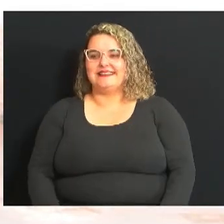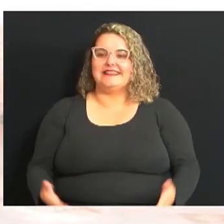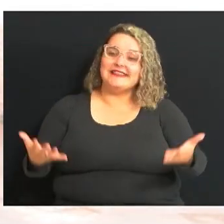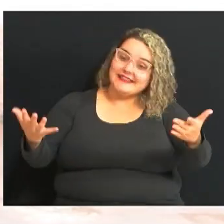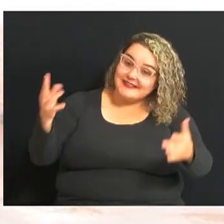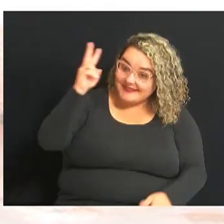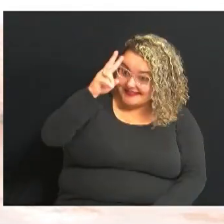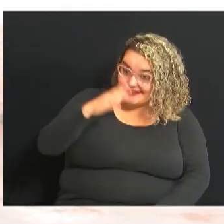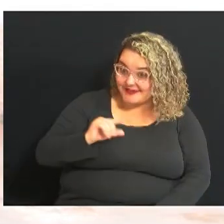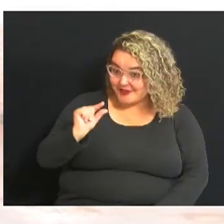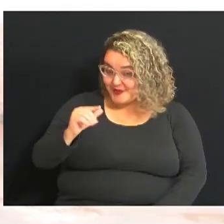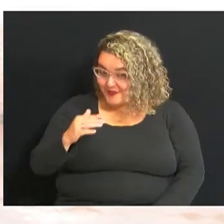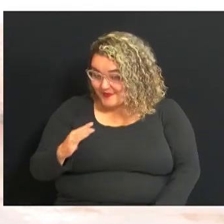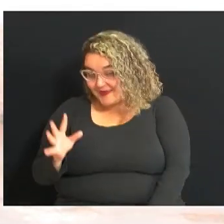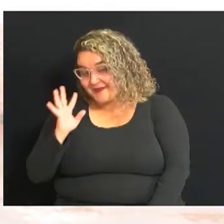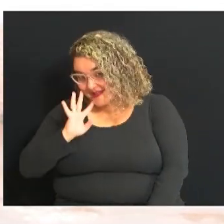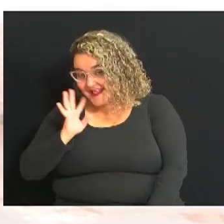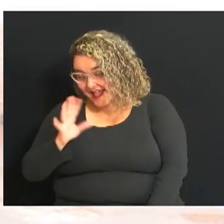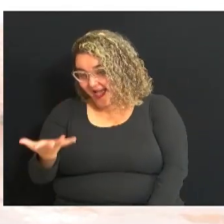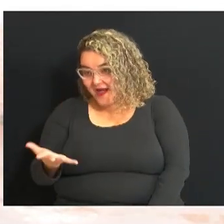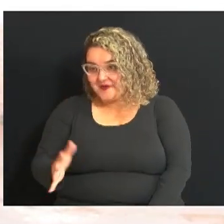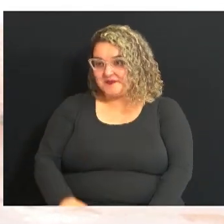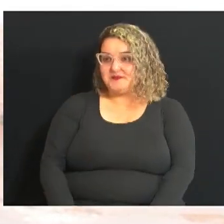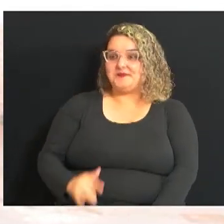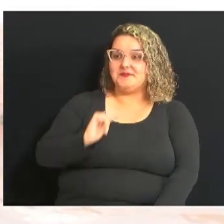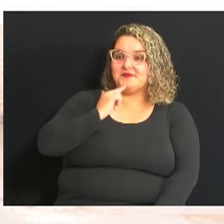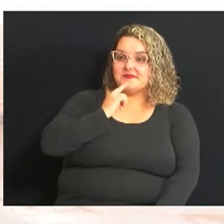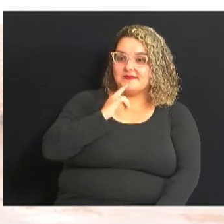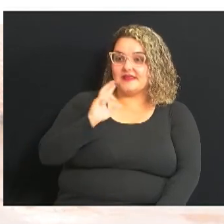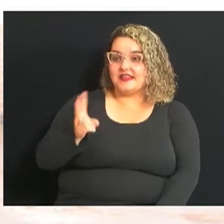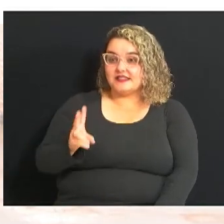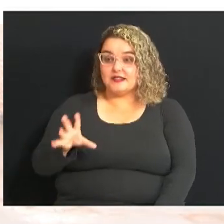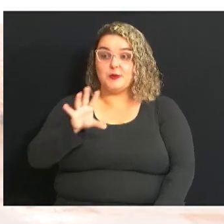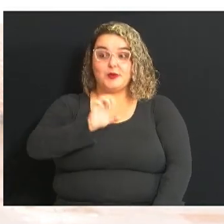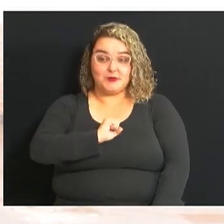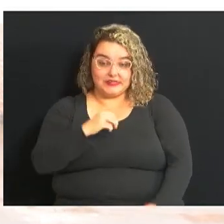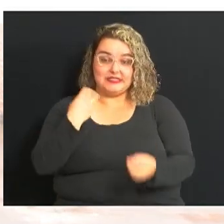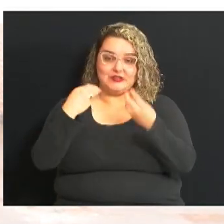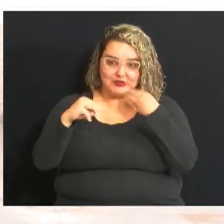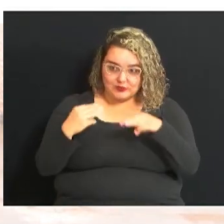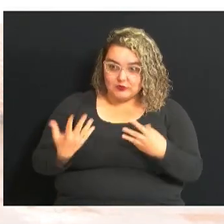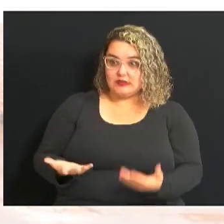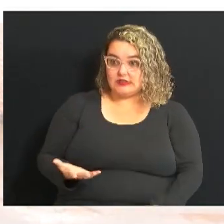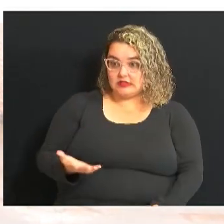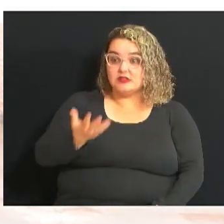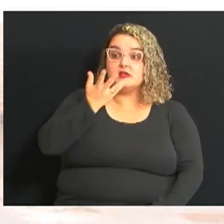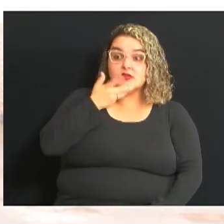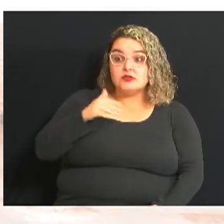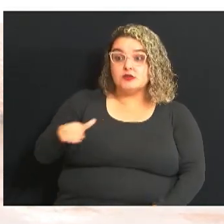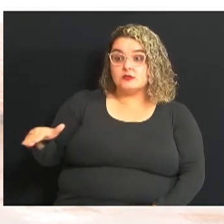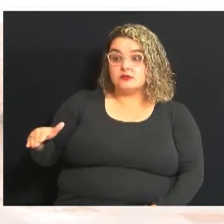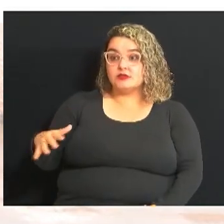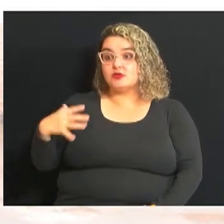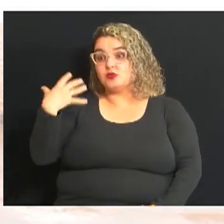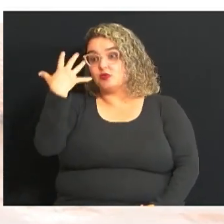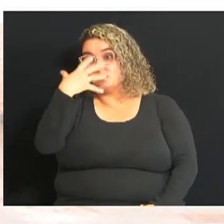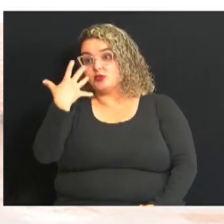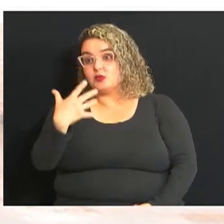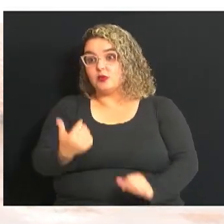engraçada pelo fato que eu sempre gostei de música desde criança. mas tinha uma paixão pelo